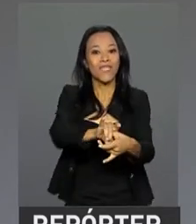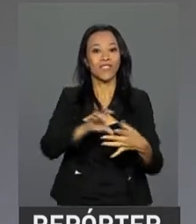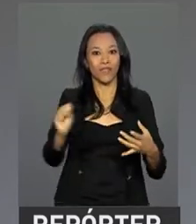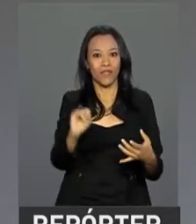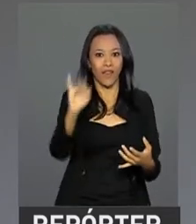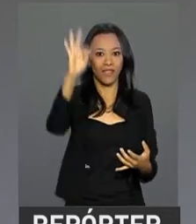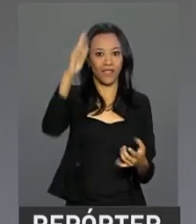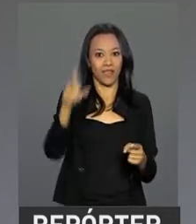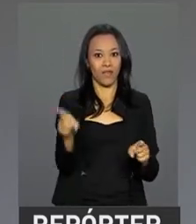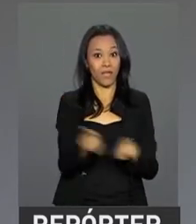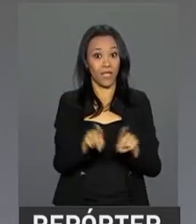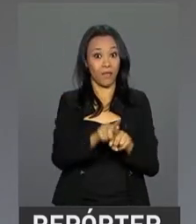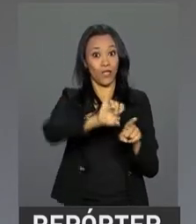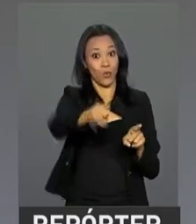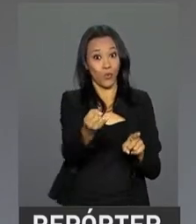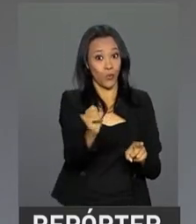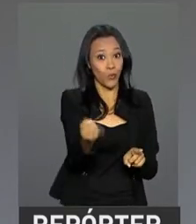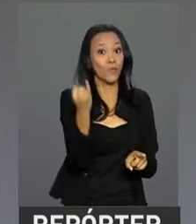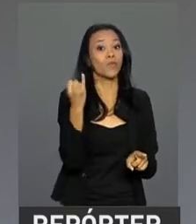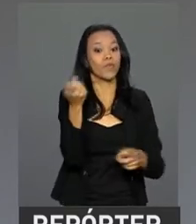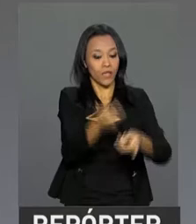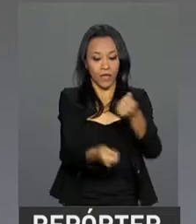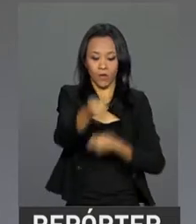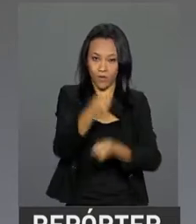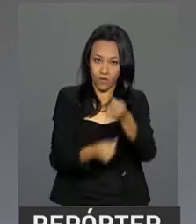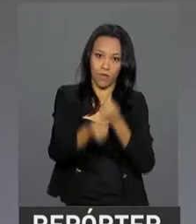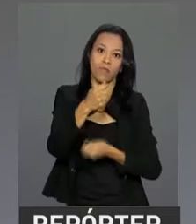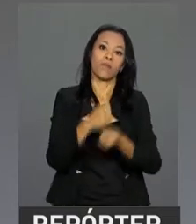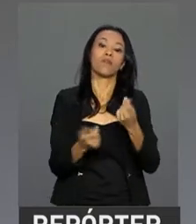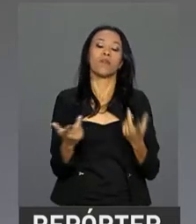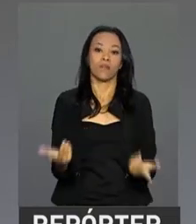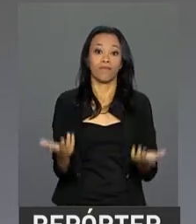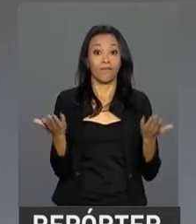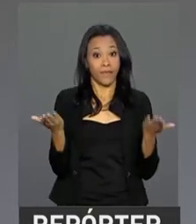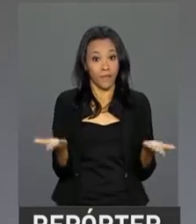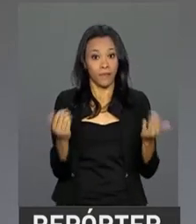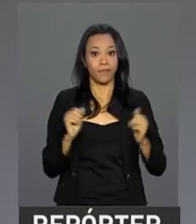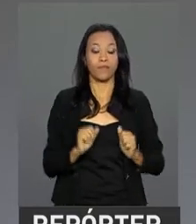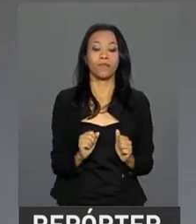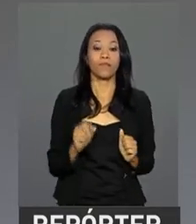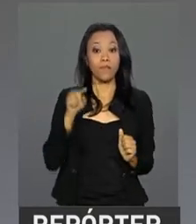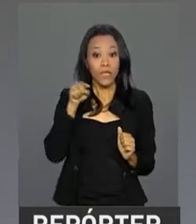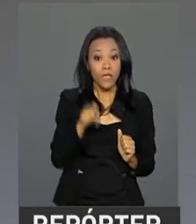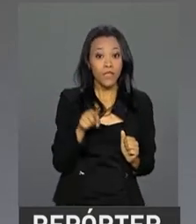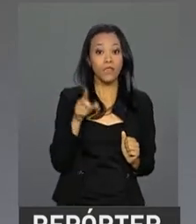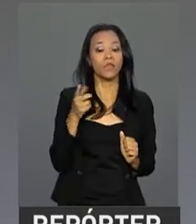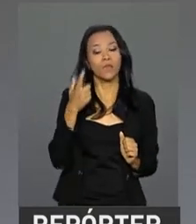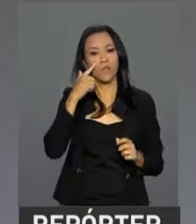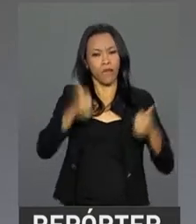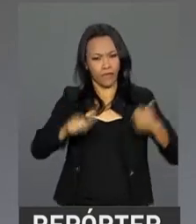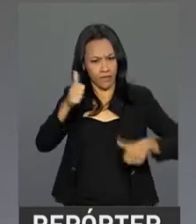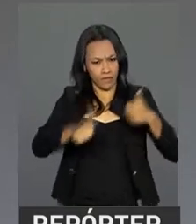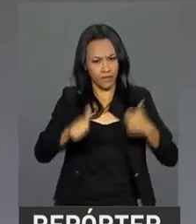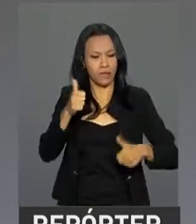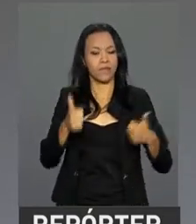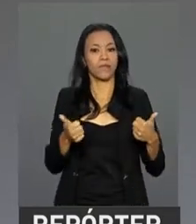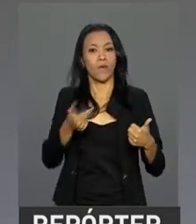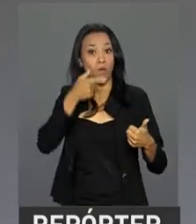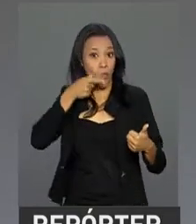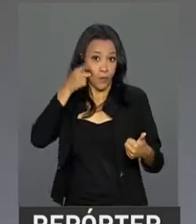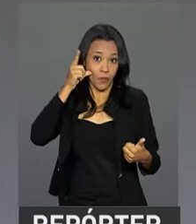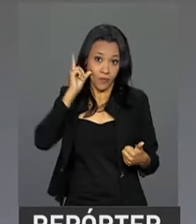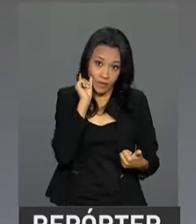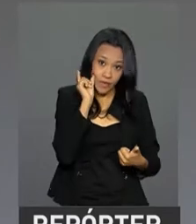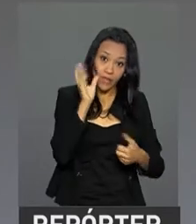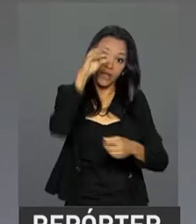também de taxa básica de juros da economia em baixa é isso no balanço no balanço que fez ontem